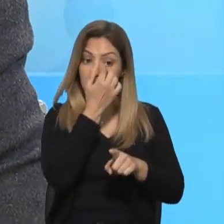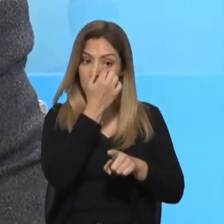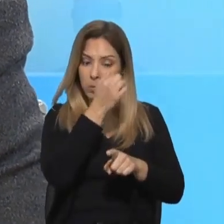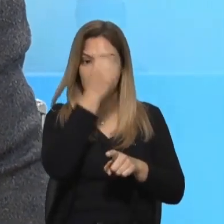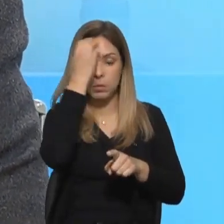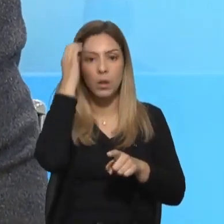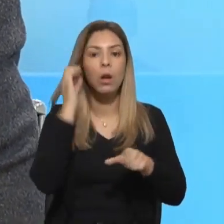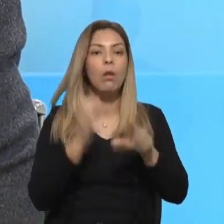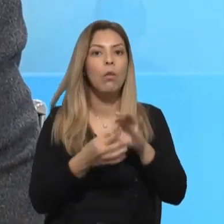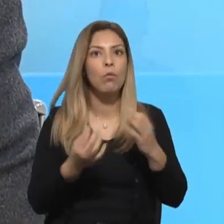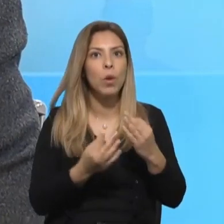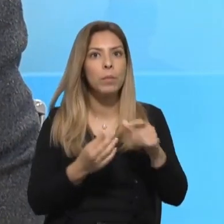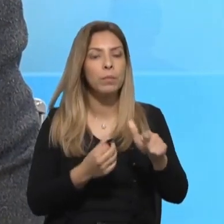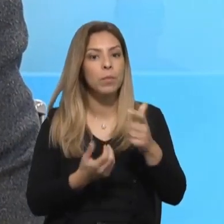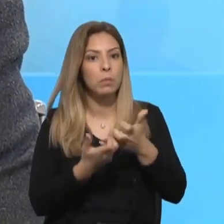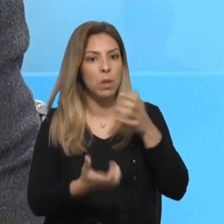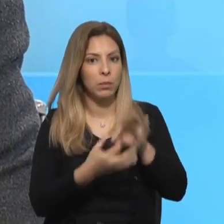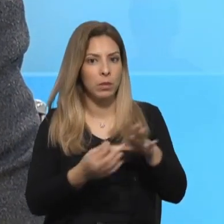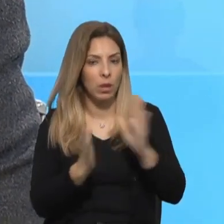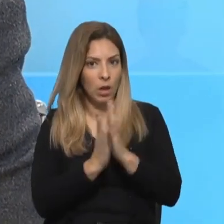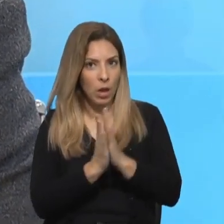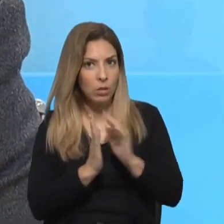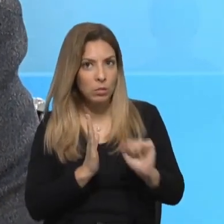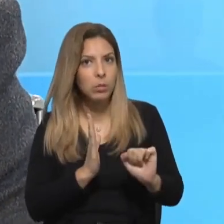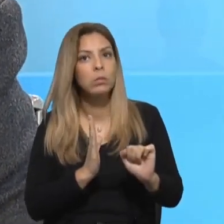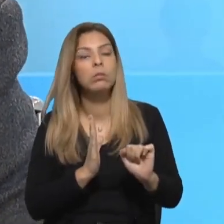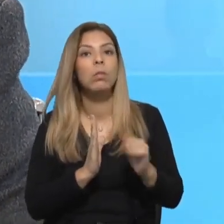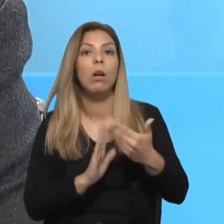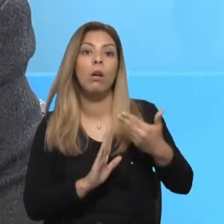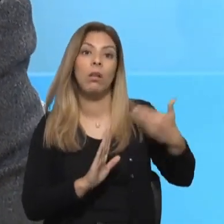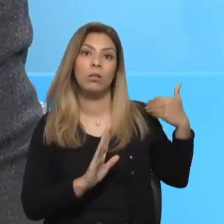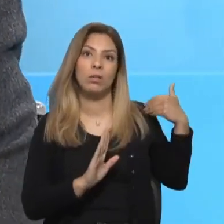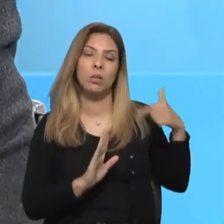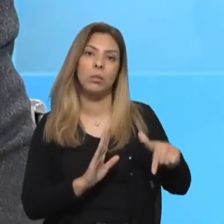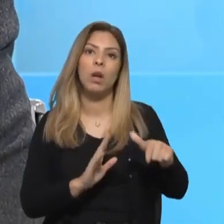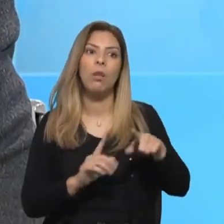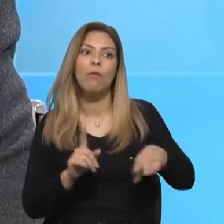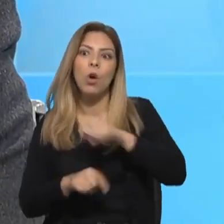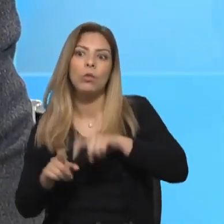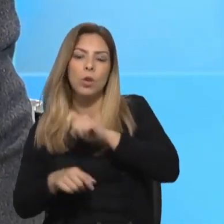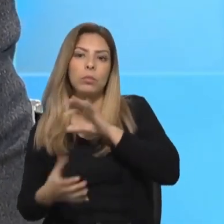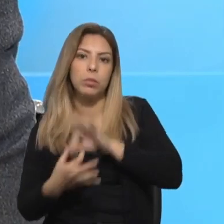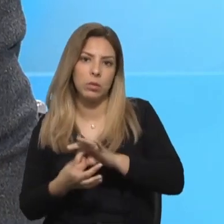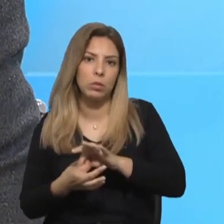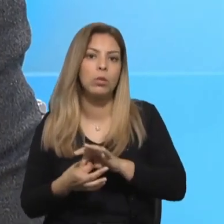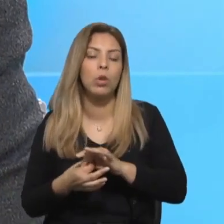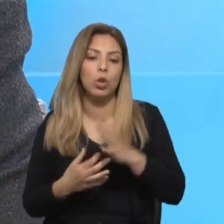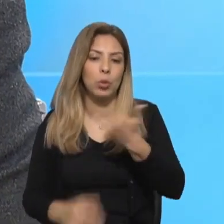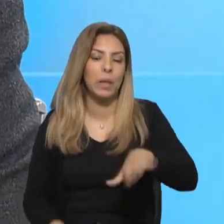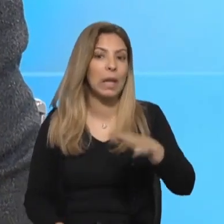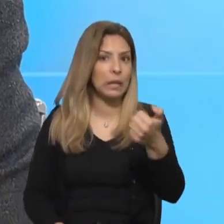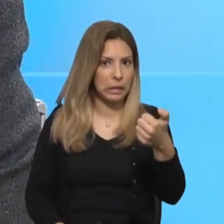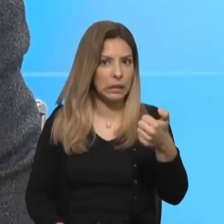e a dar sinal à Igreja para olhar para os migrantes ainda antes da chamada crise de refugiados de 2015, que veio a